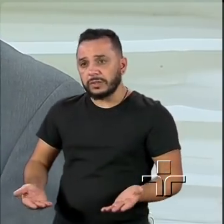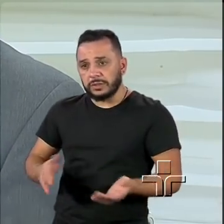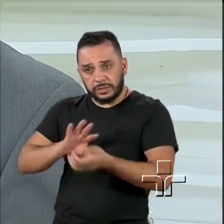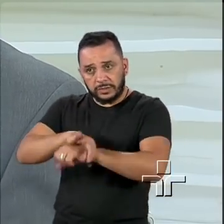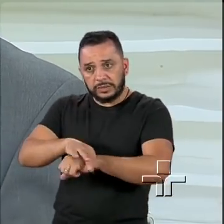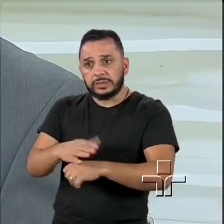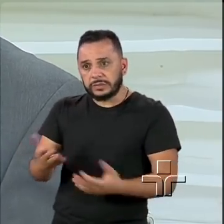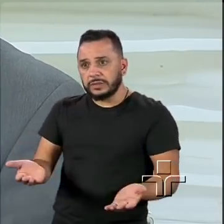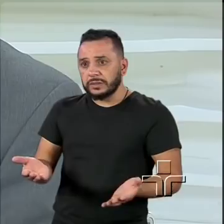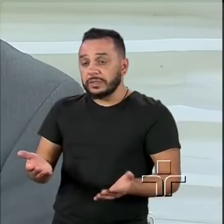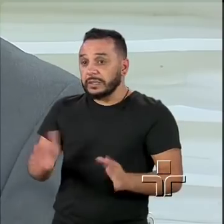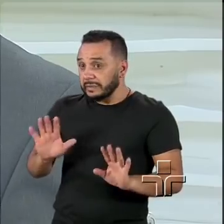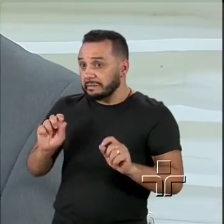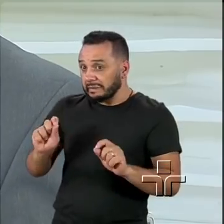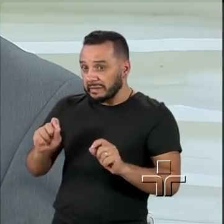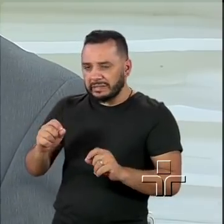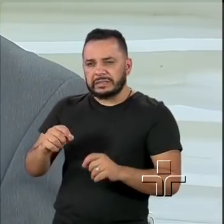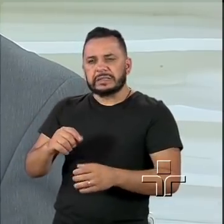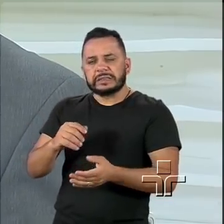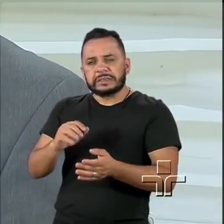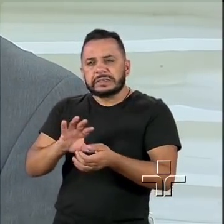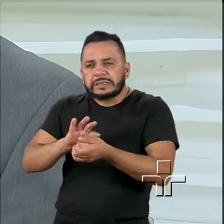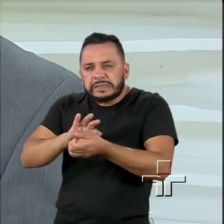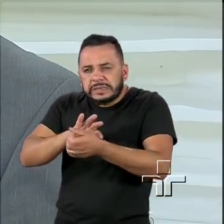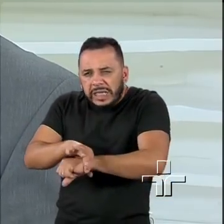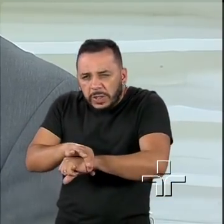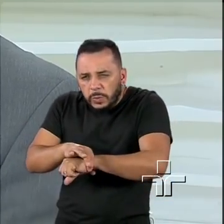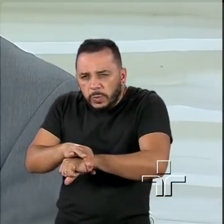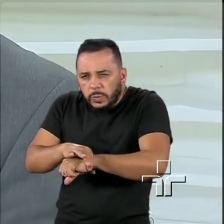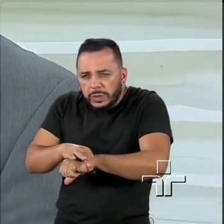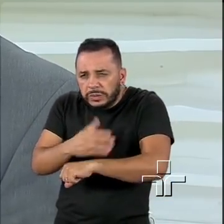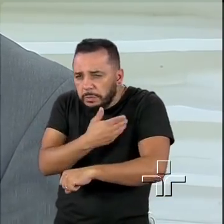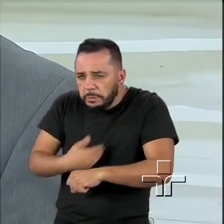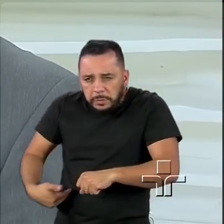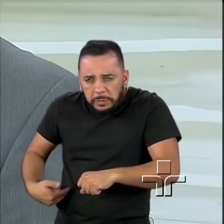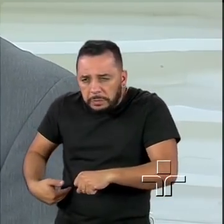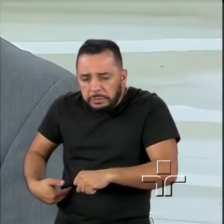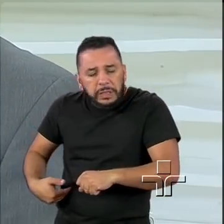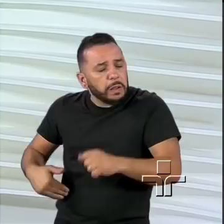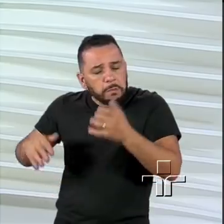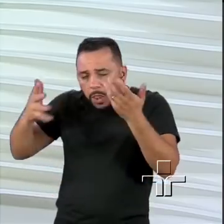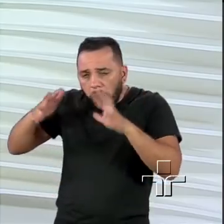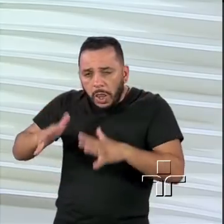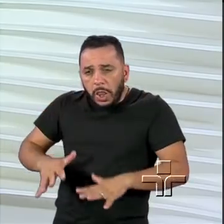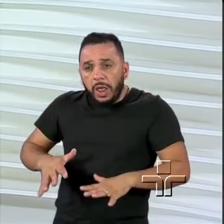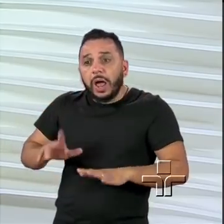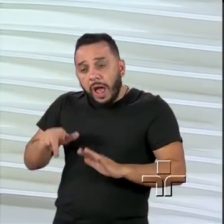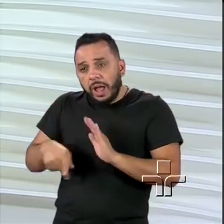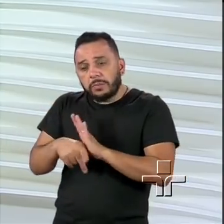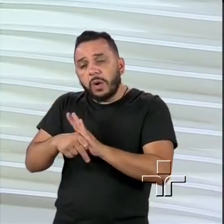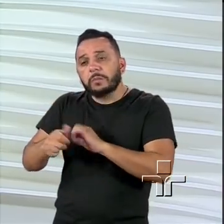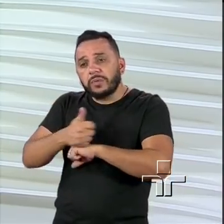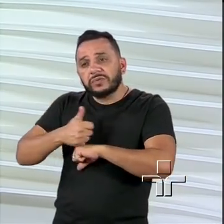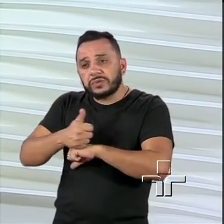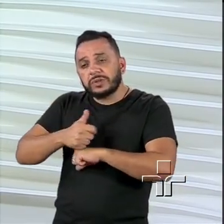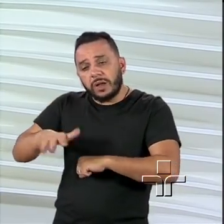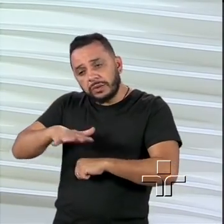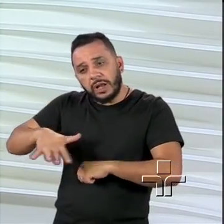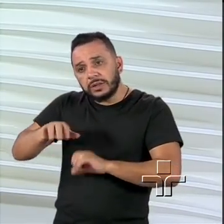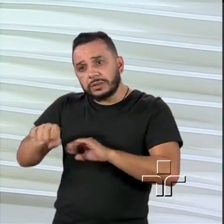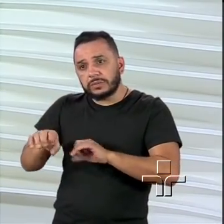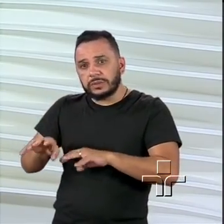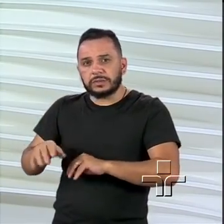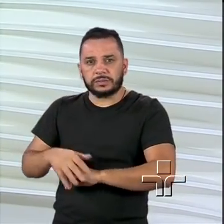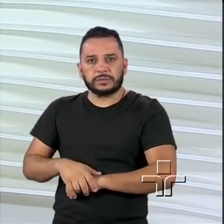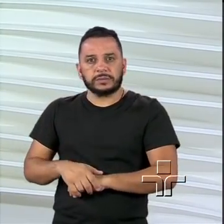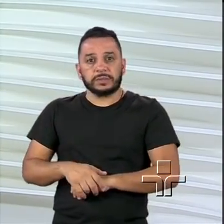nossa segurança pública está falida. Quem disse isso foi profissionais de segurança. Quais são os melhores indicadores do Brasil?